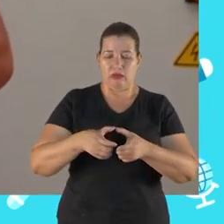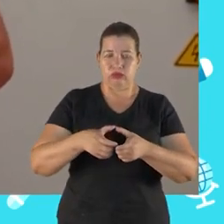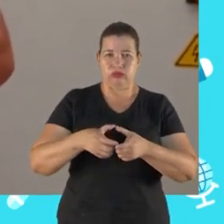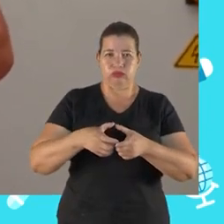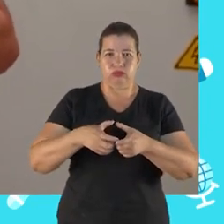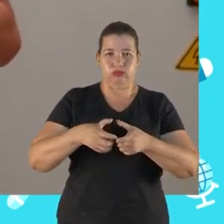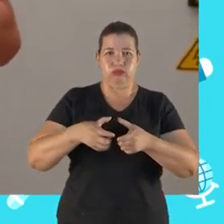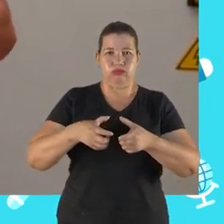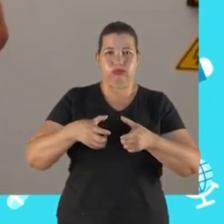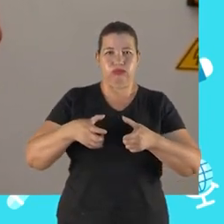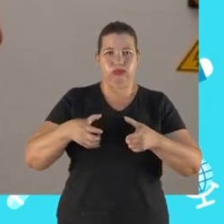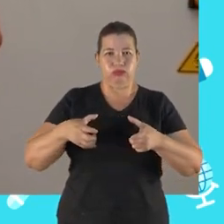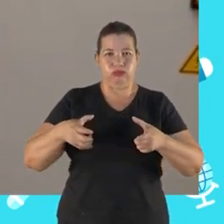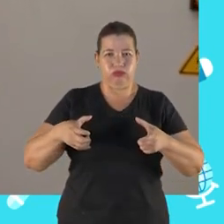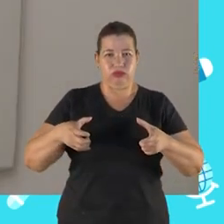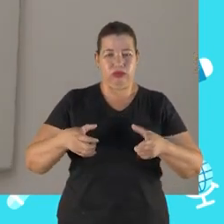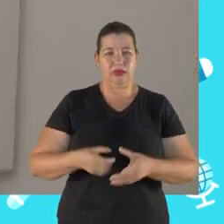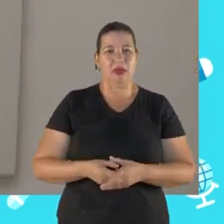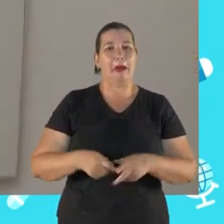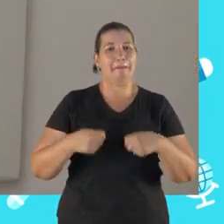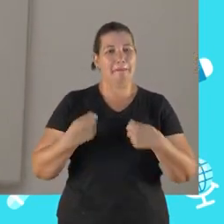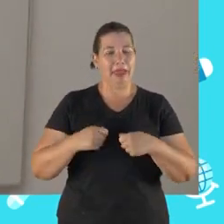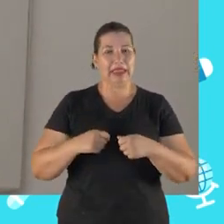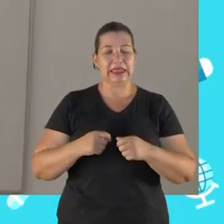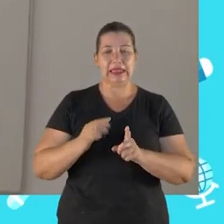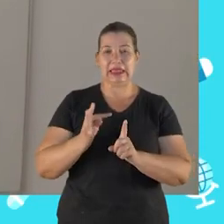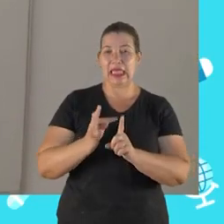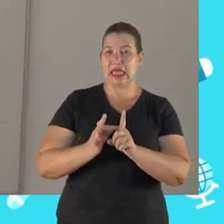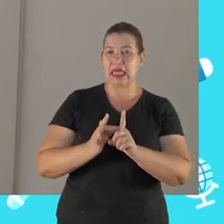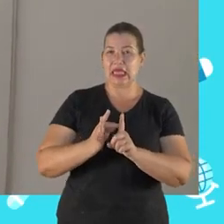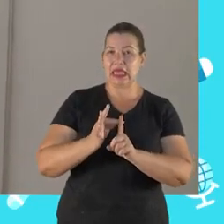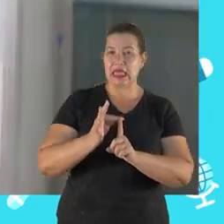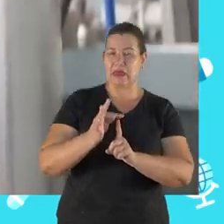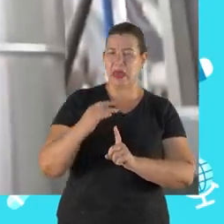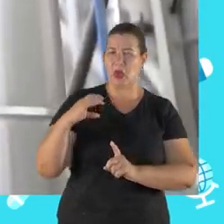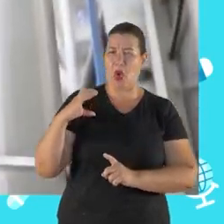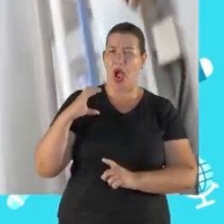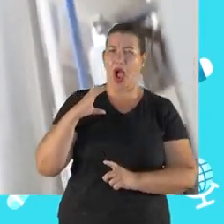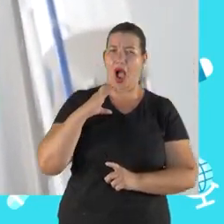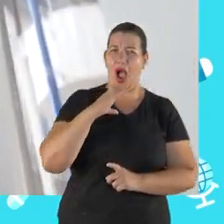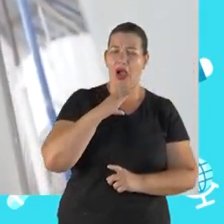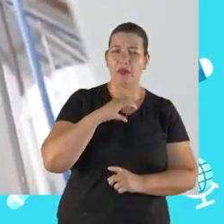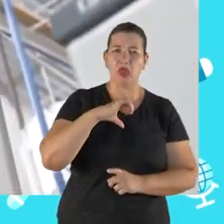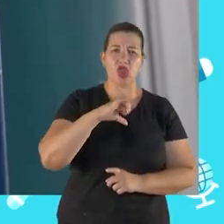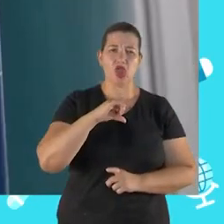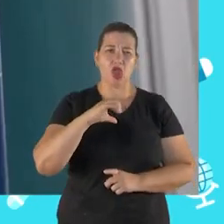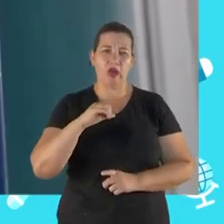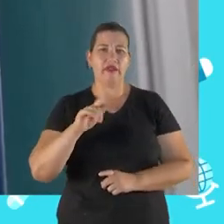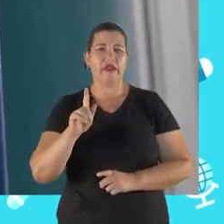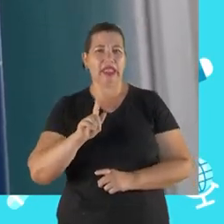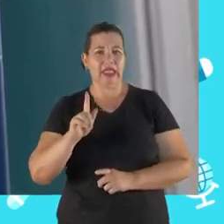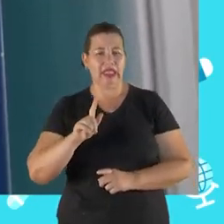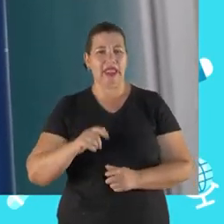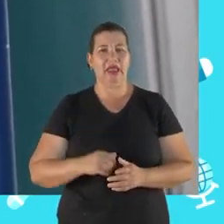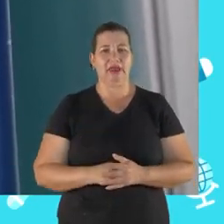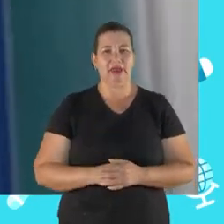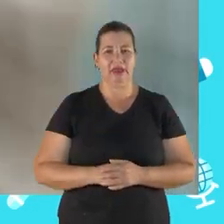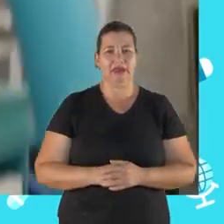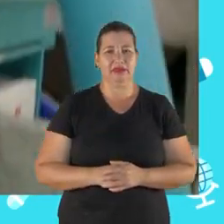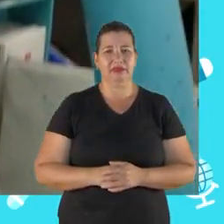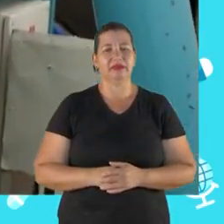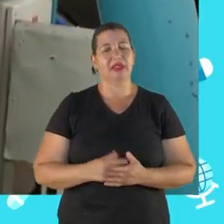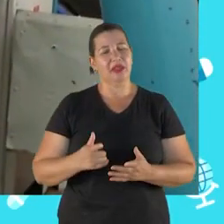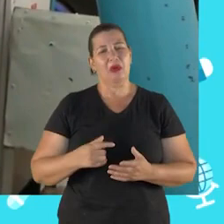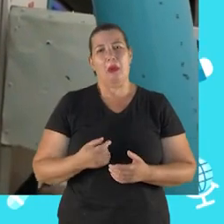a bolinha vai inchando cada vez mais. Para isso acontecer, precisa ter uma temperatura bem alta. Lá dentro, essas bolinhas chegam a 90 graus